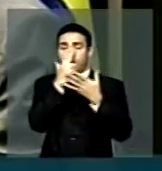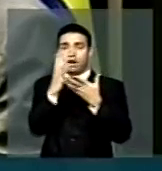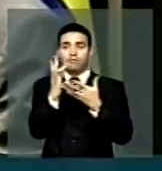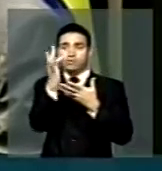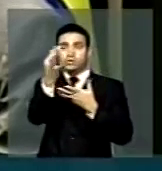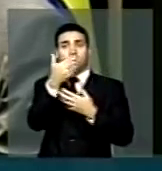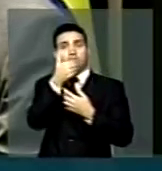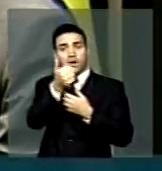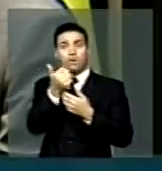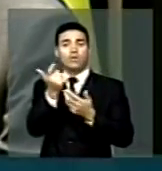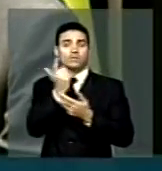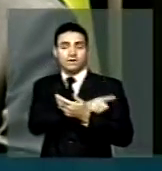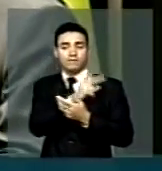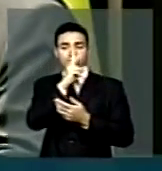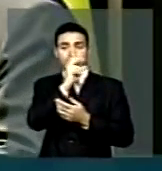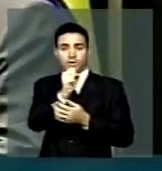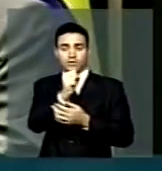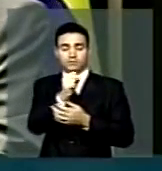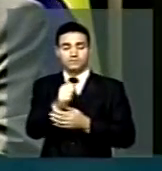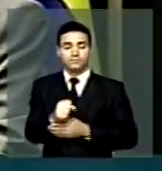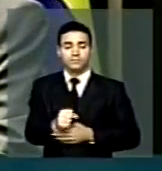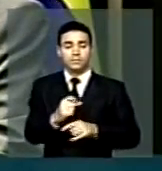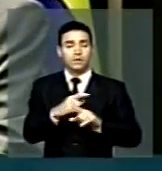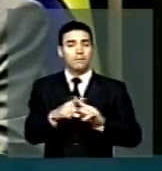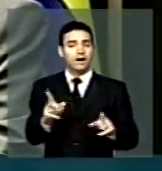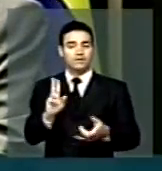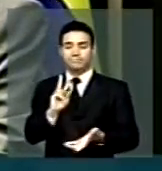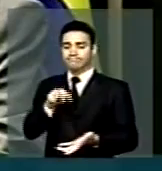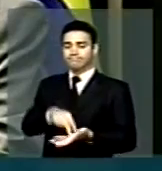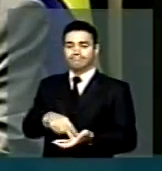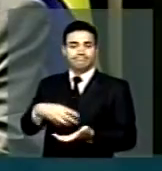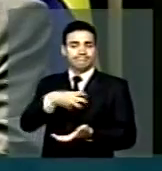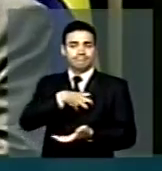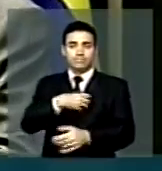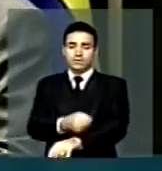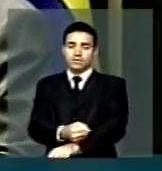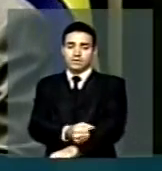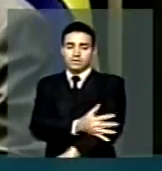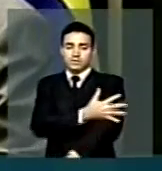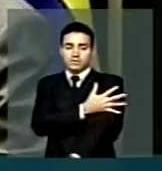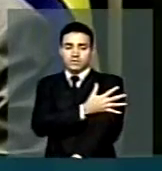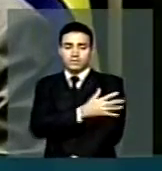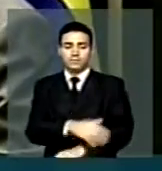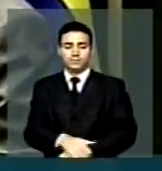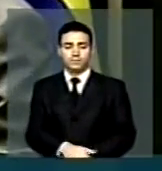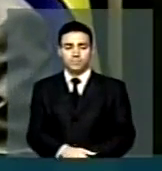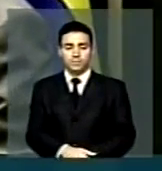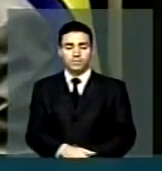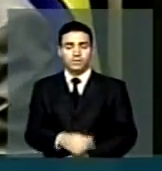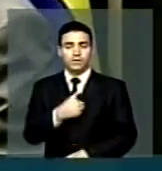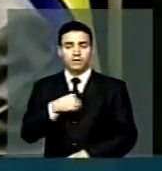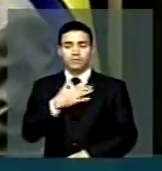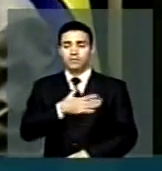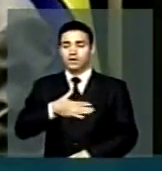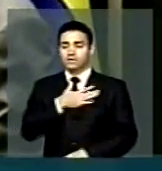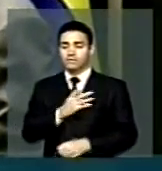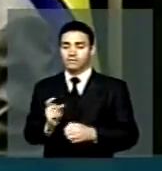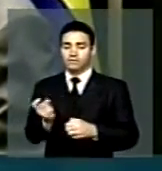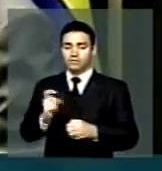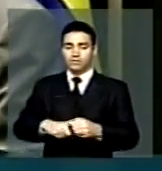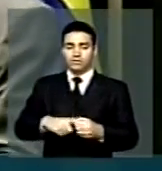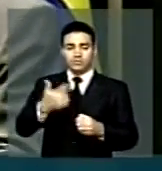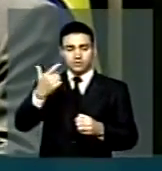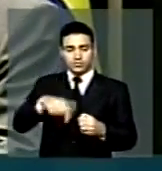se estão consolidando. Mas eu venho com emoção cada vez que tenho o prazer de voltar a assumir